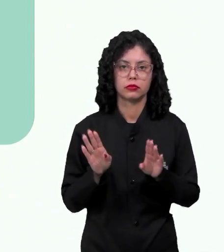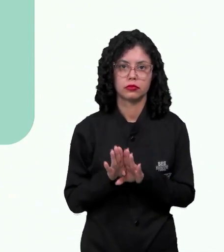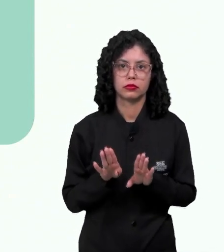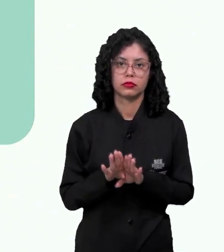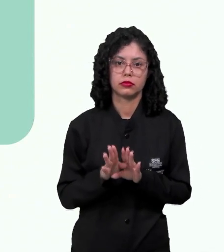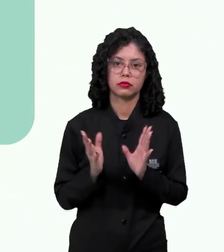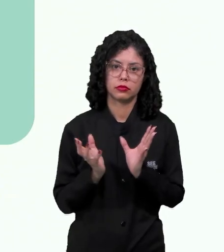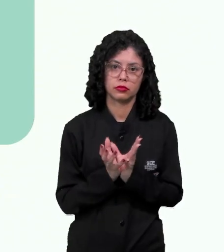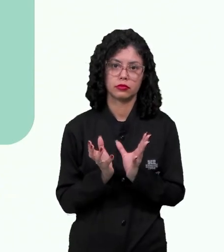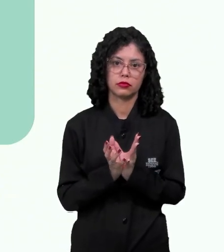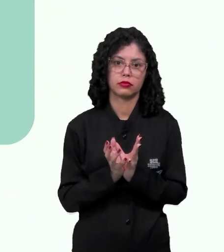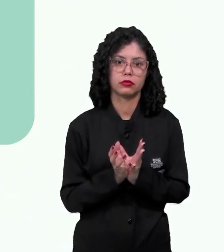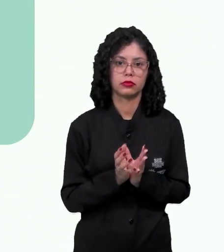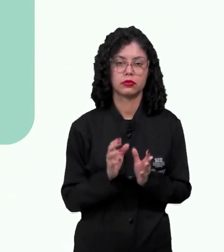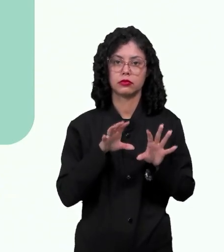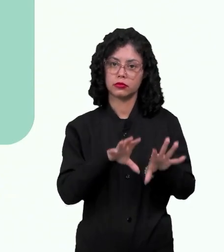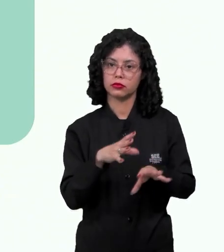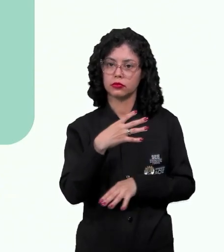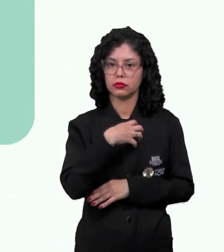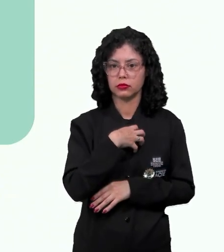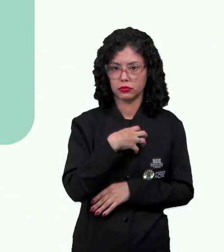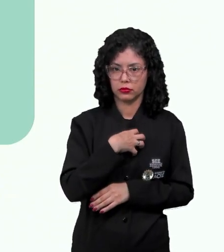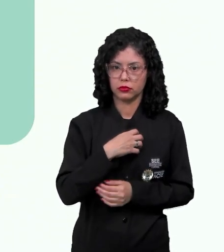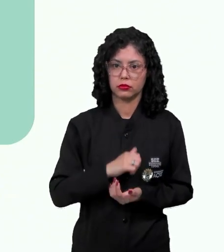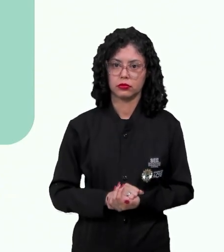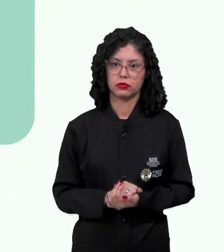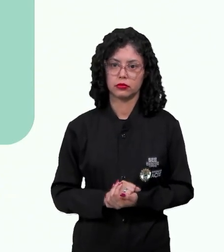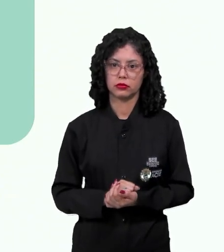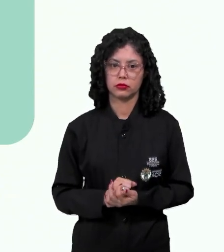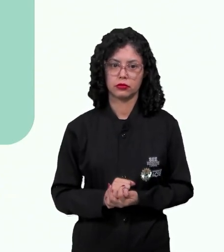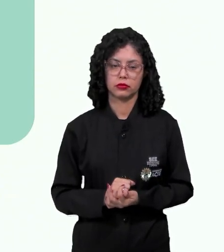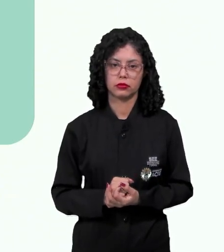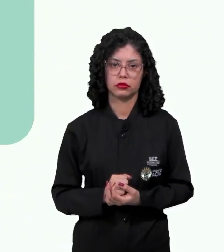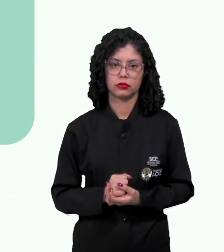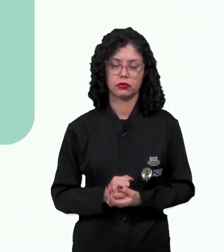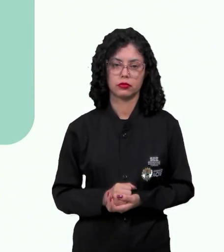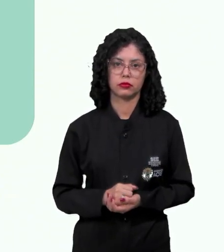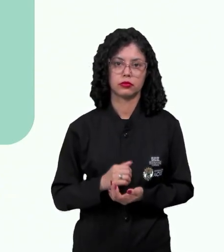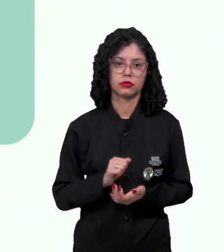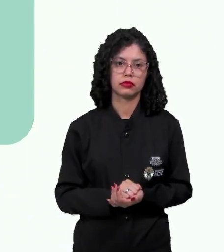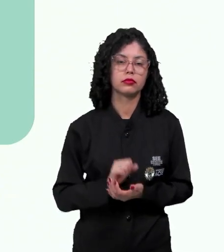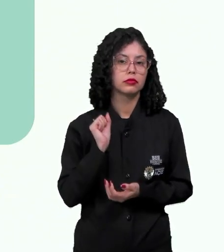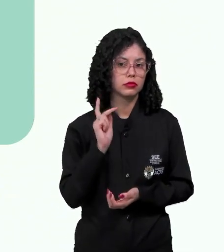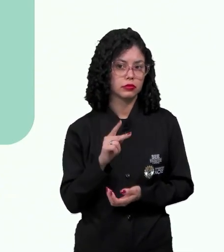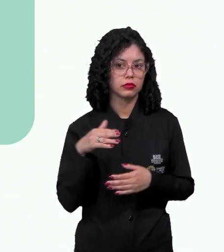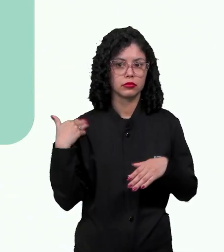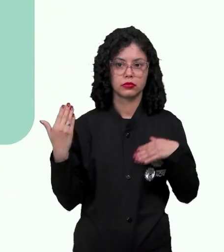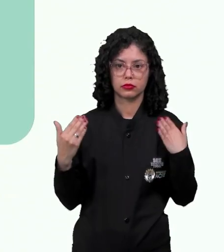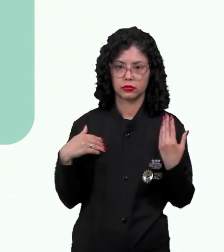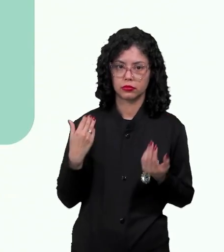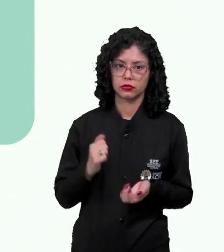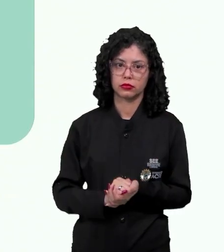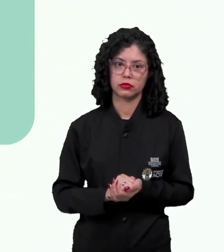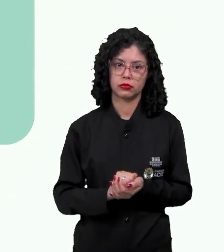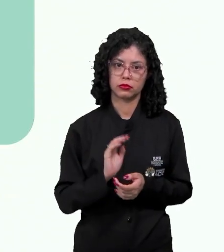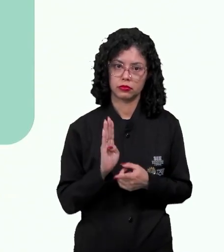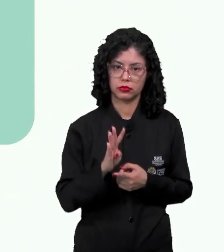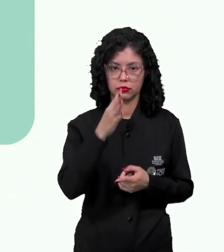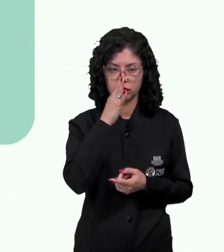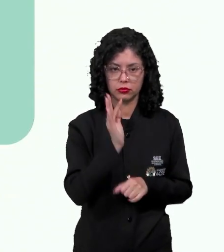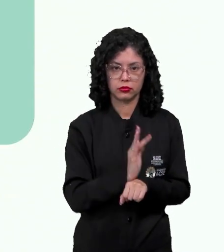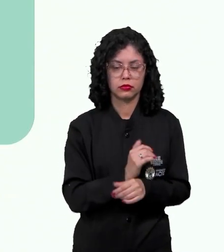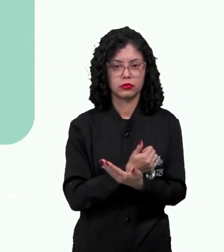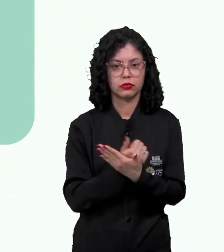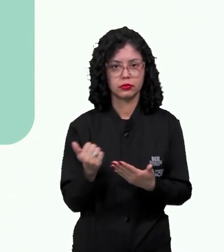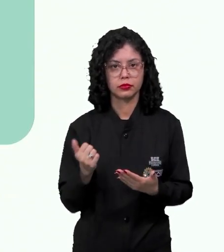não coletiva nesse sentido aqui de entretenimento, de lazer, certo? Letra B, assistir filmes